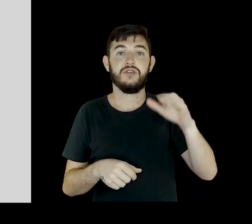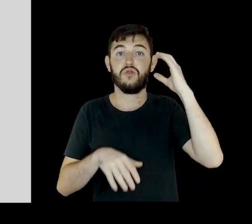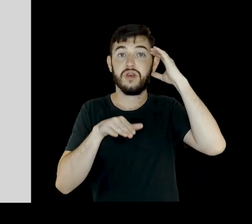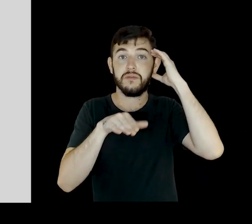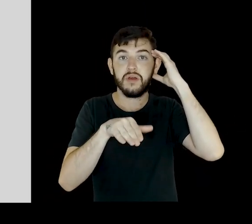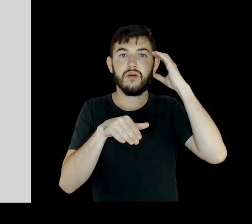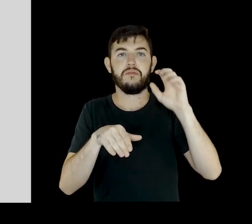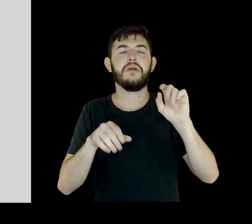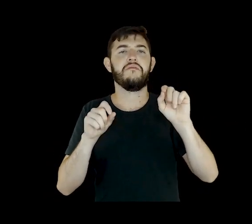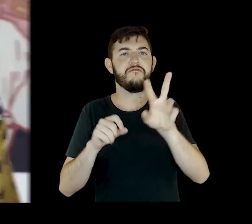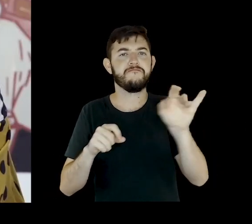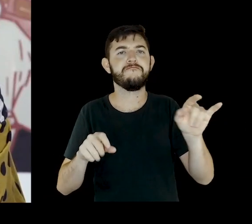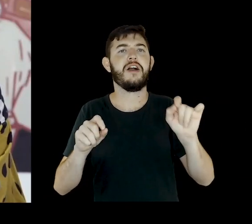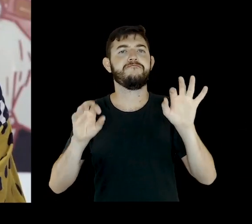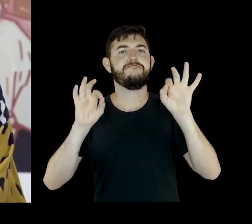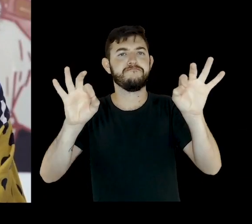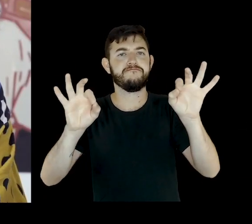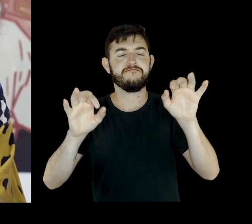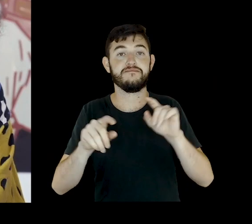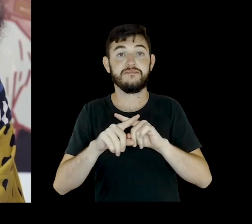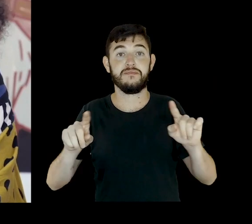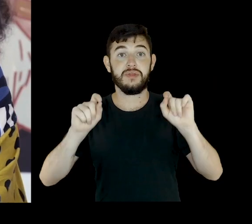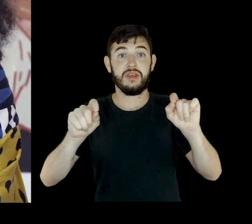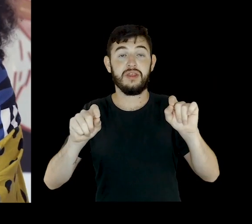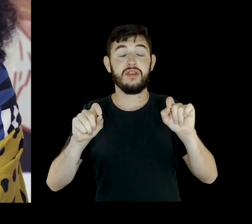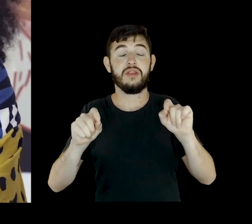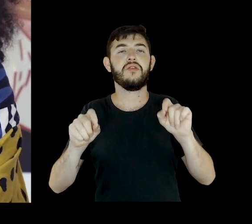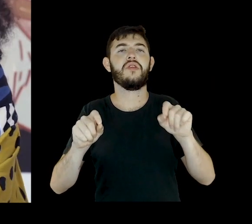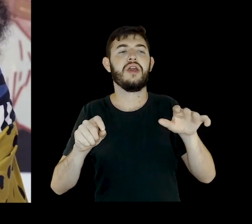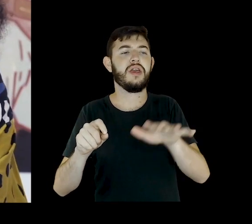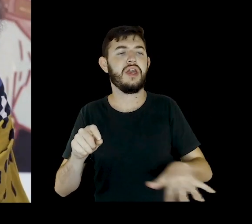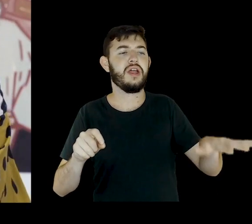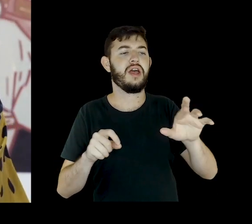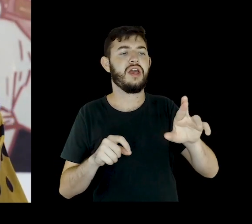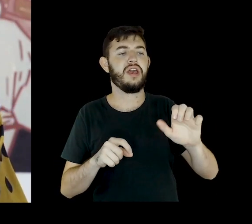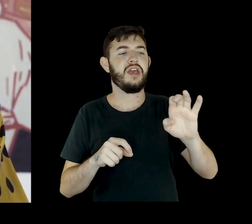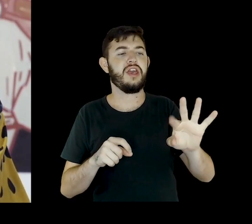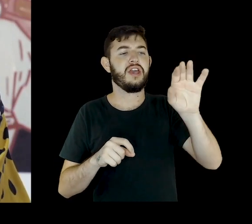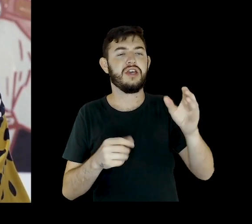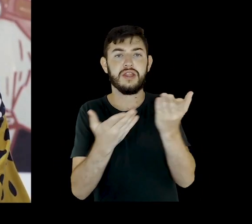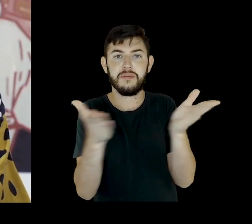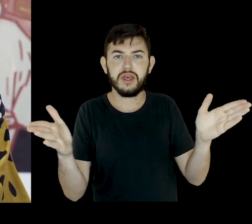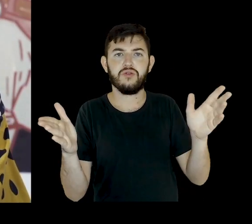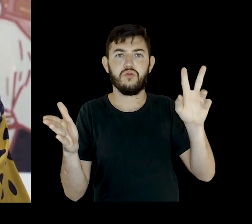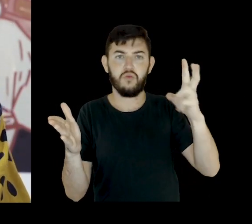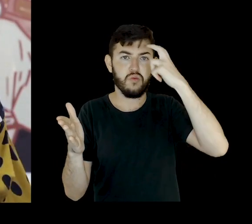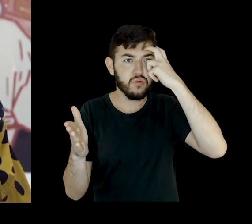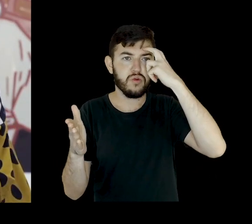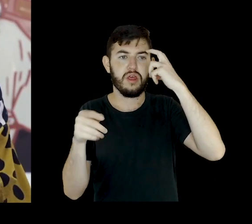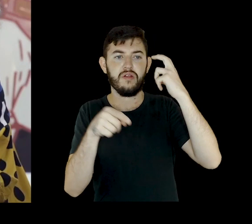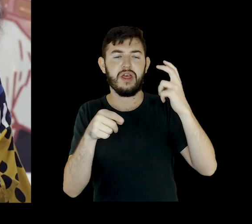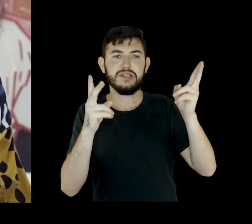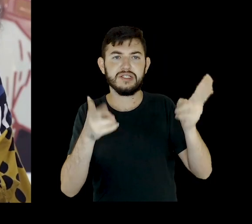tá realmente um espetáculo. Fez da entrada do Recanto um point cultural. Sim. E não é só um rolê que a galera vai tomar uma cerveja